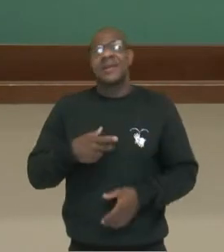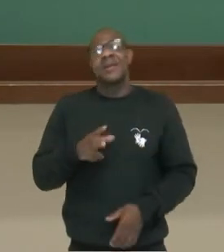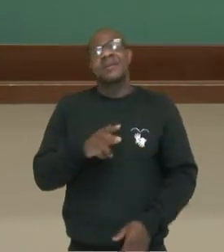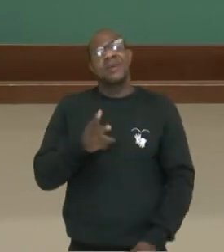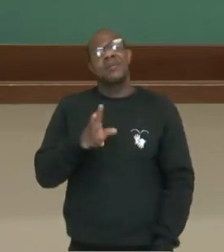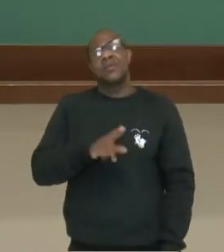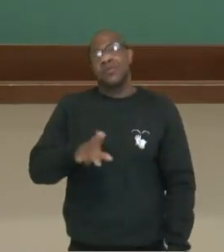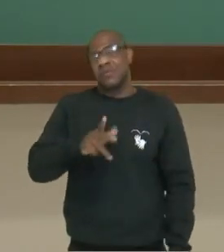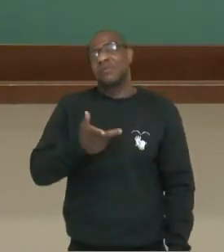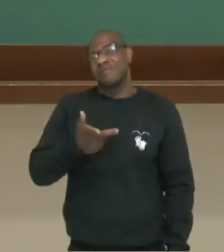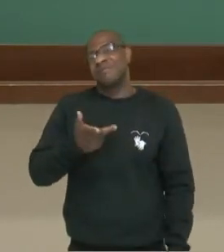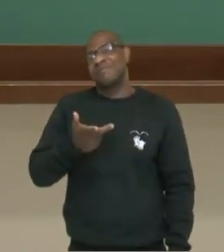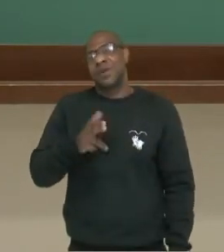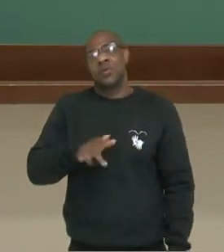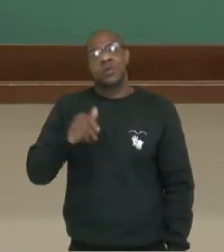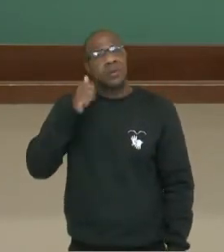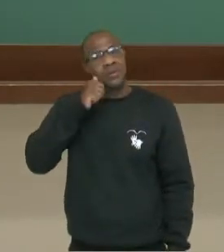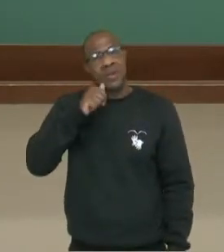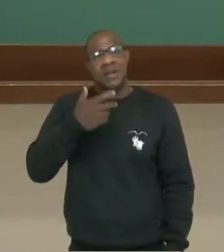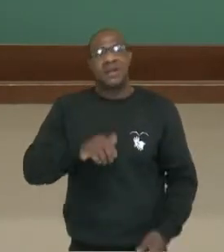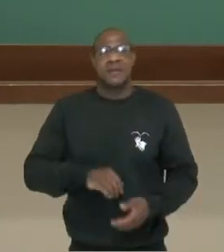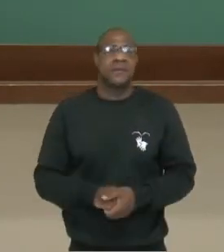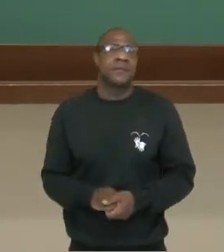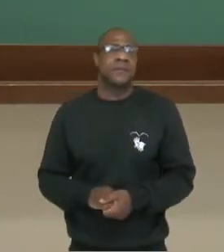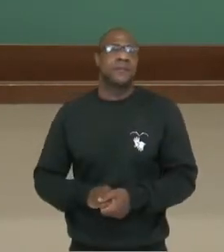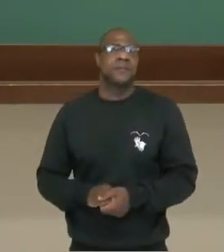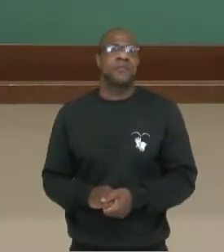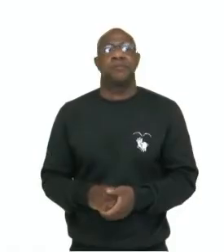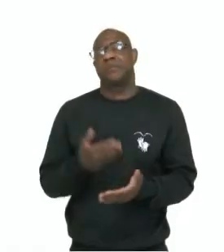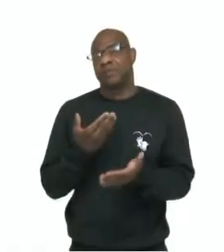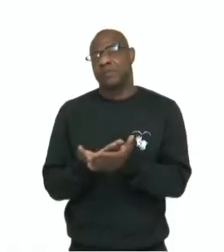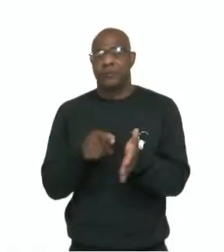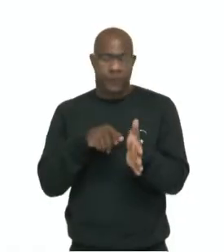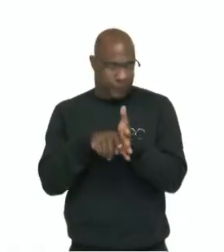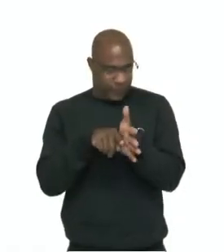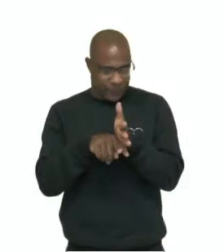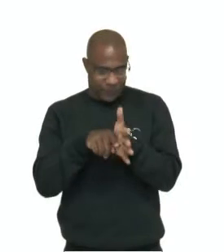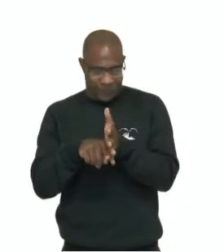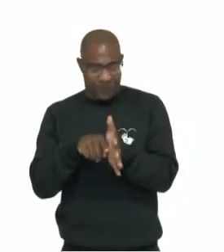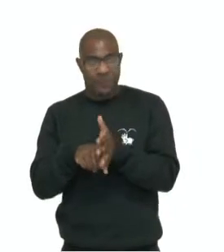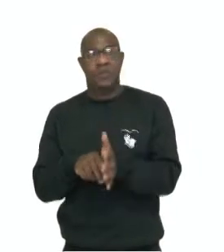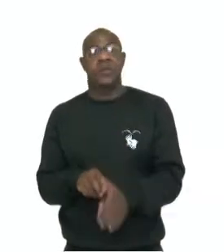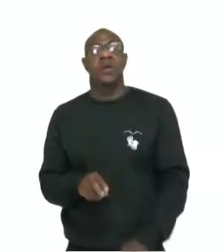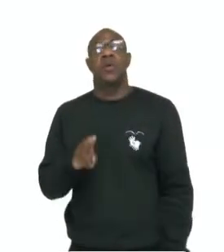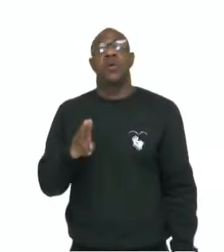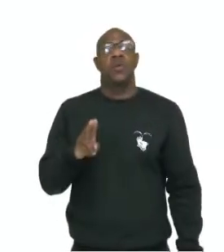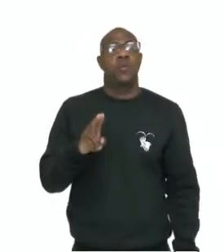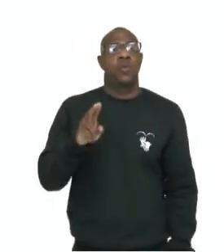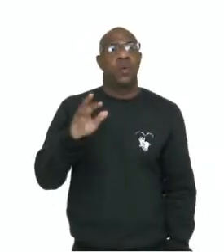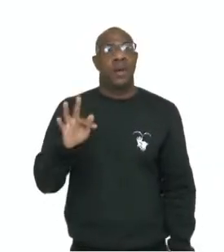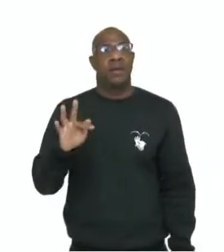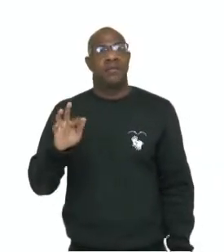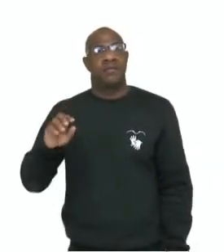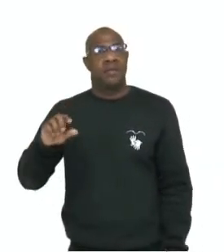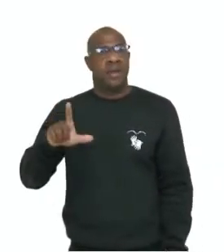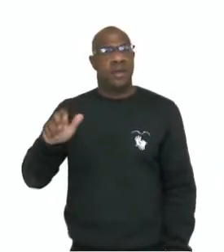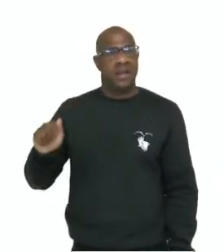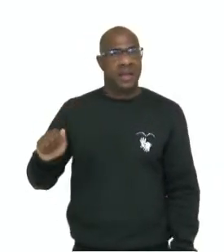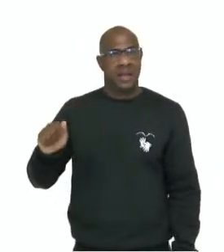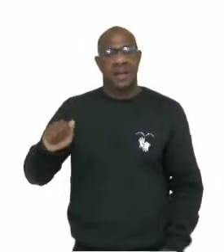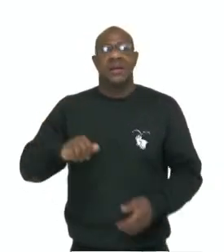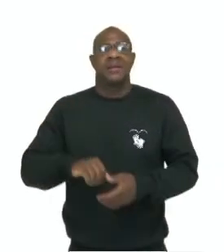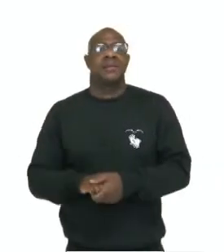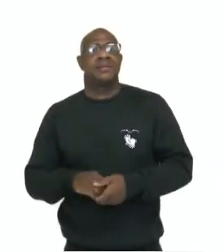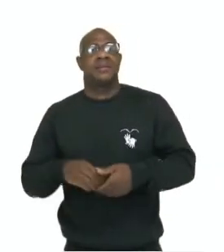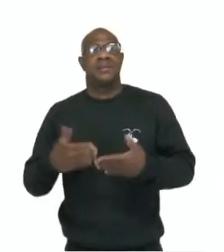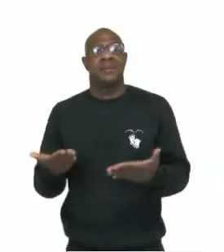mulheres. Vamos de notícia. Estudo de pesquisadores da UFLA, que é a Universidade Federal de